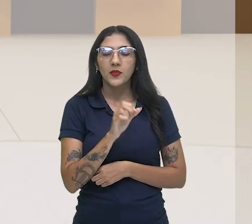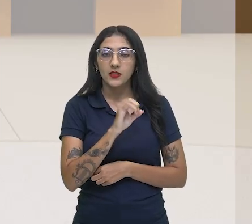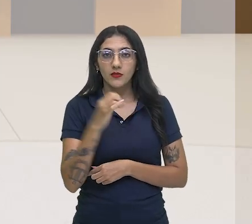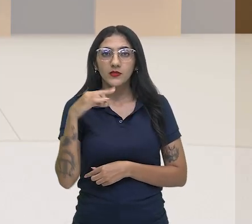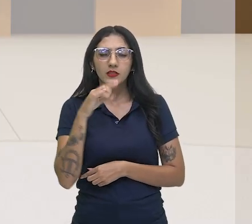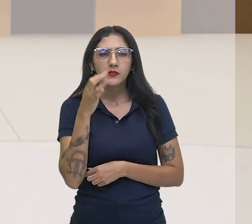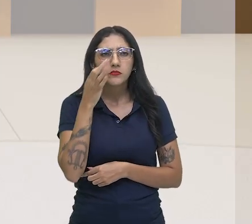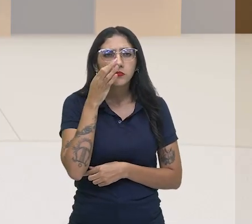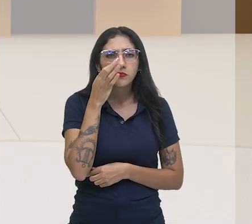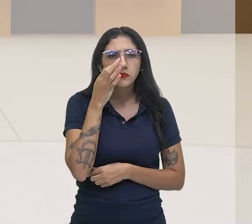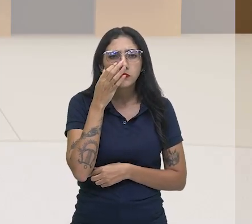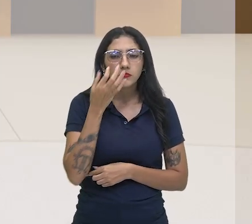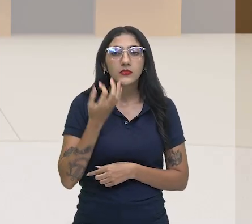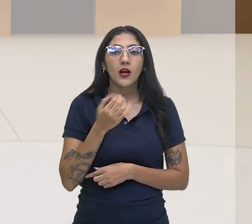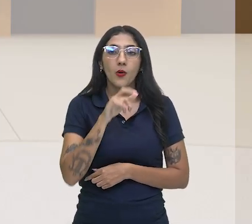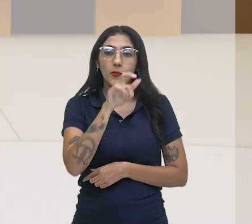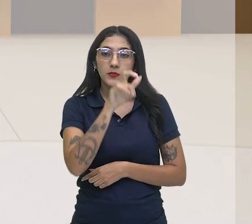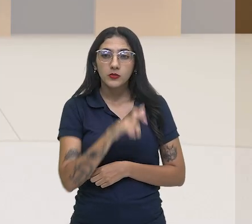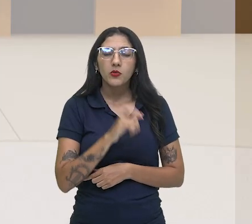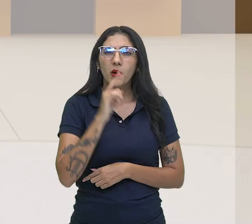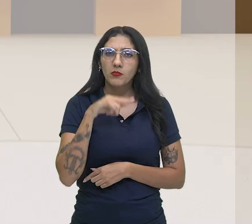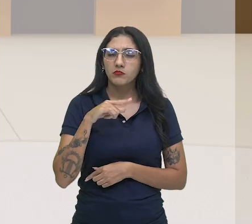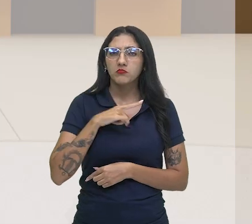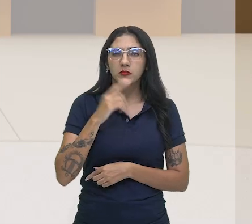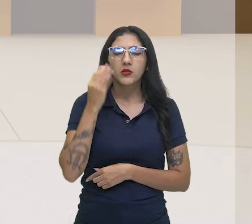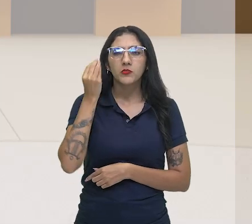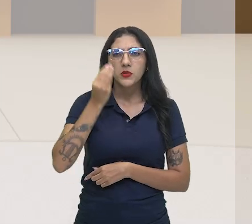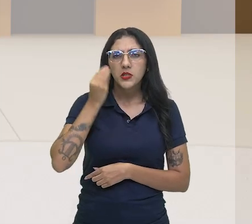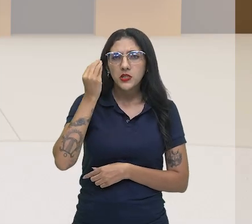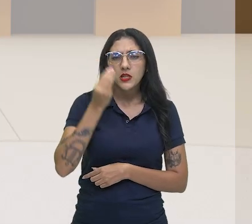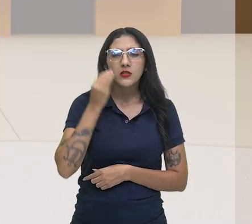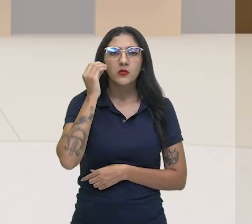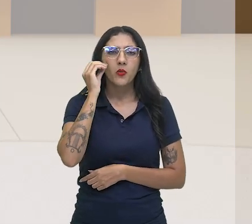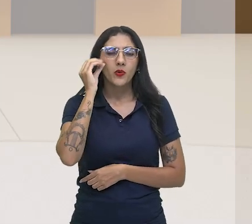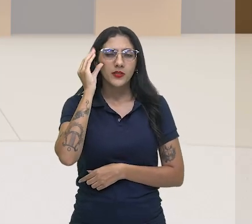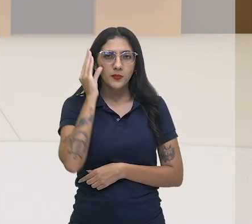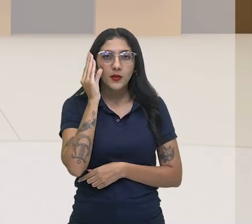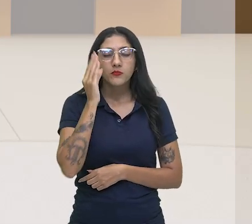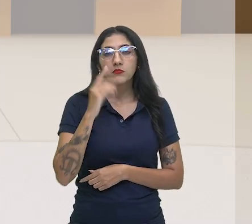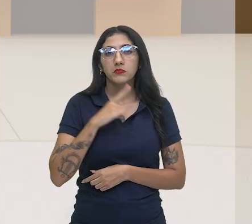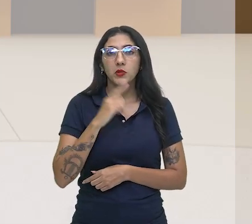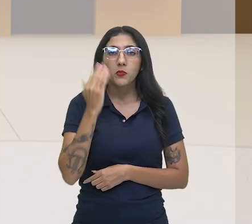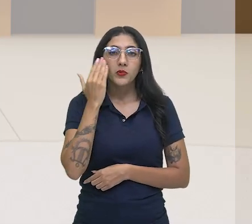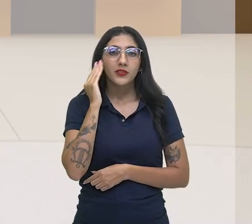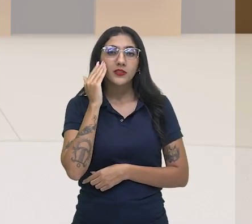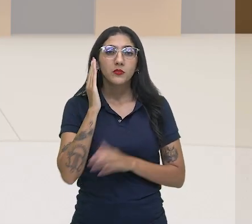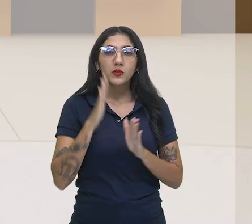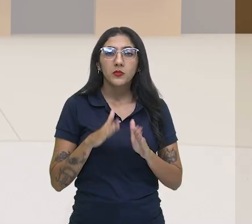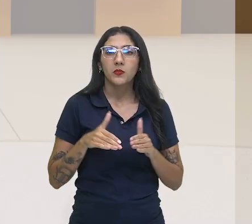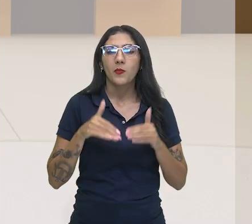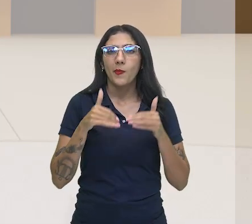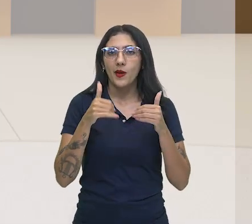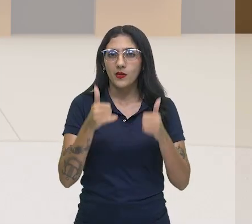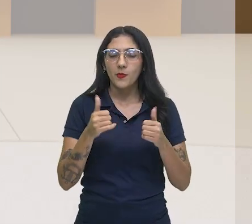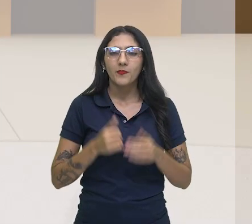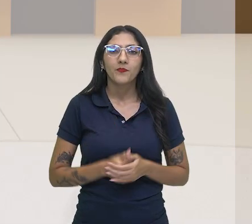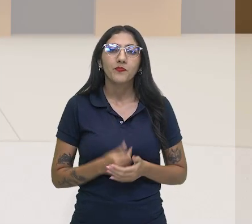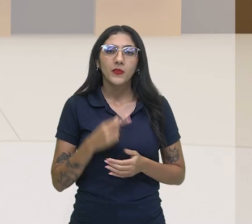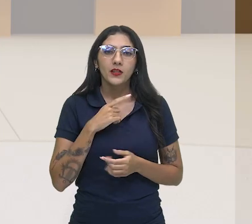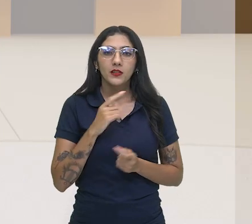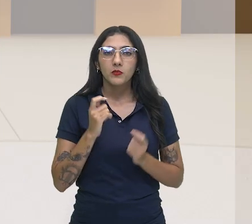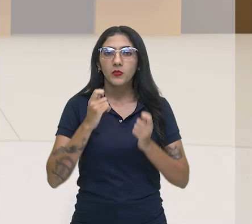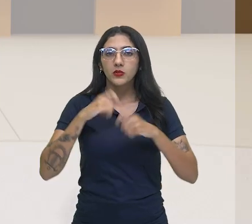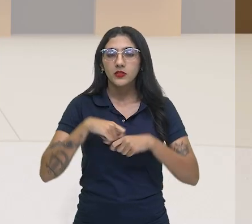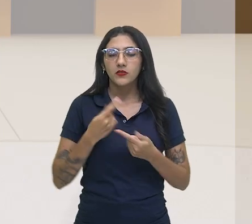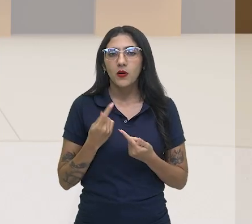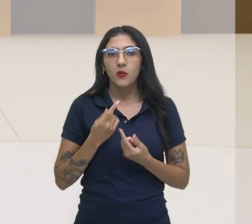dizer assim, nossa, a pessoa tem conhecimento na área. Então, para entender, para situar, já é uma forma de mostrar que vai ser